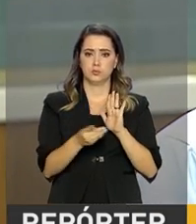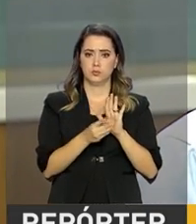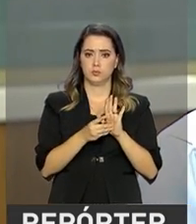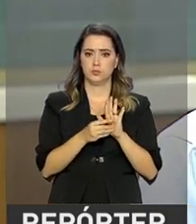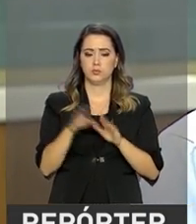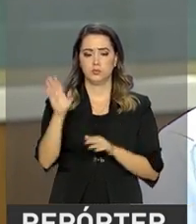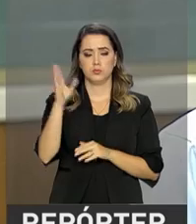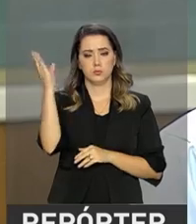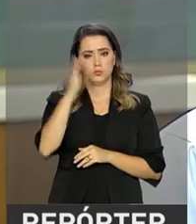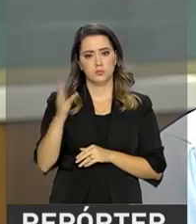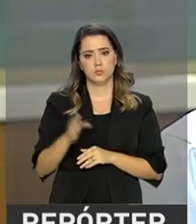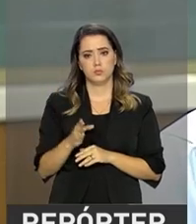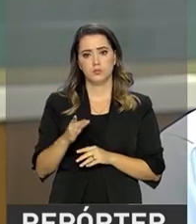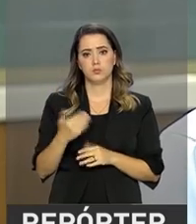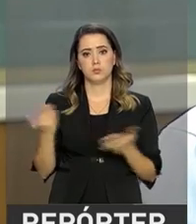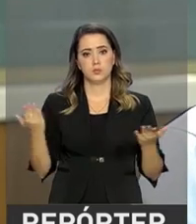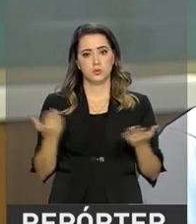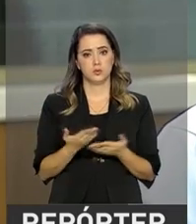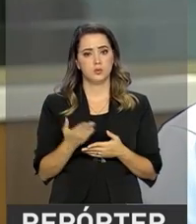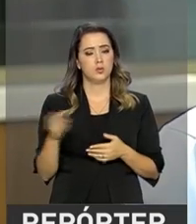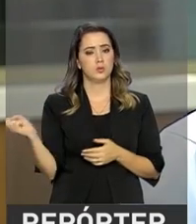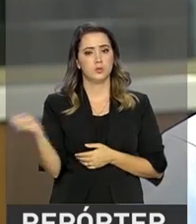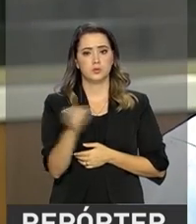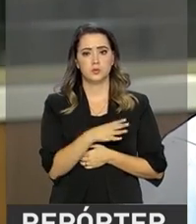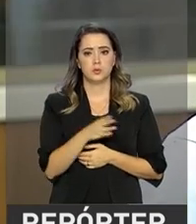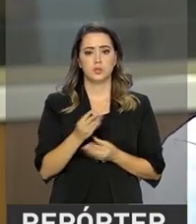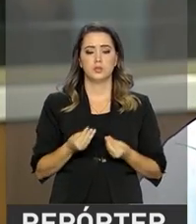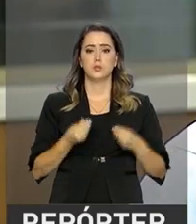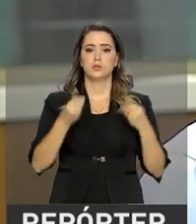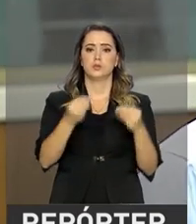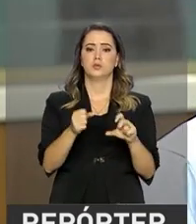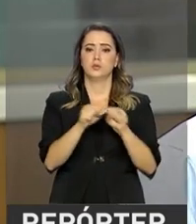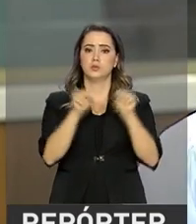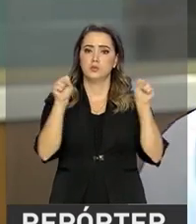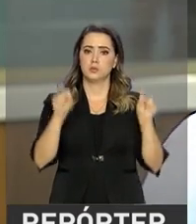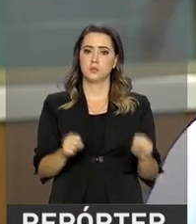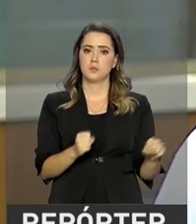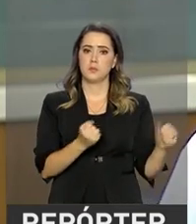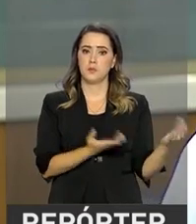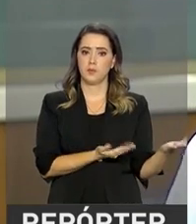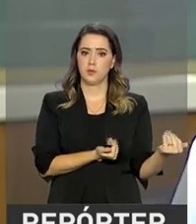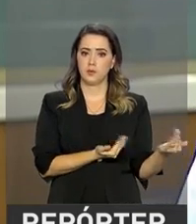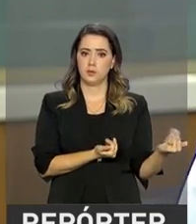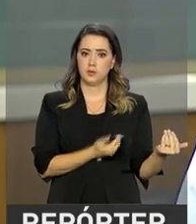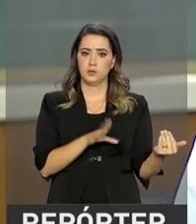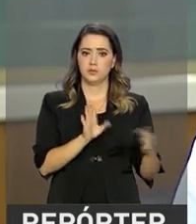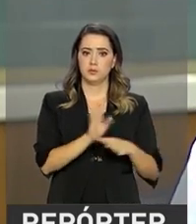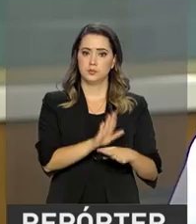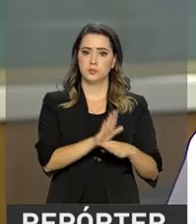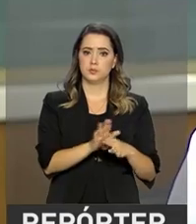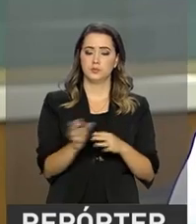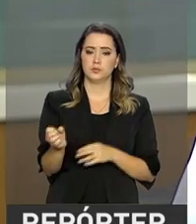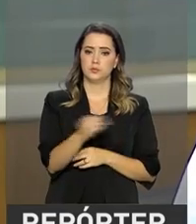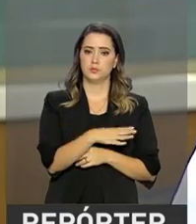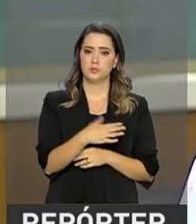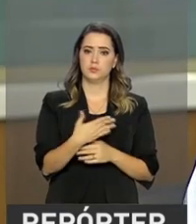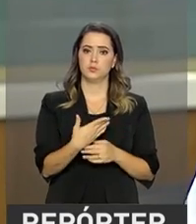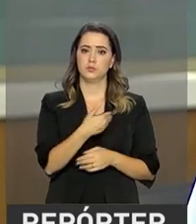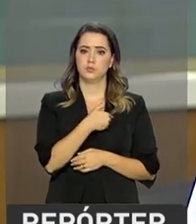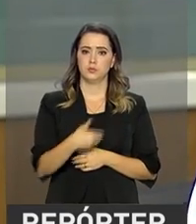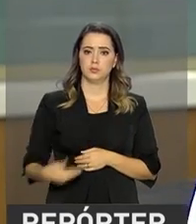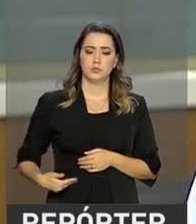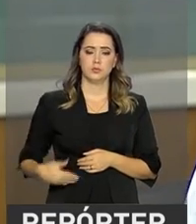brasil faz um fato inédito no mundo instituir um sistema que vai colaborar muito para inaugurar um modelo de